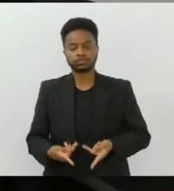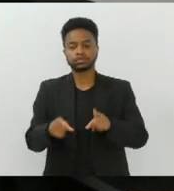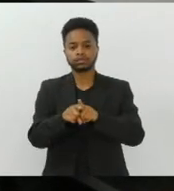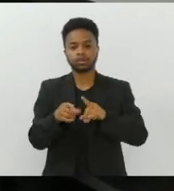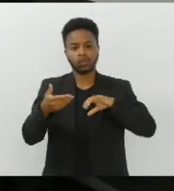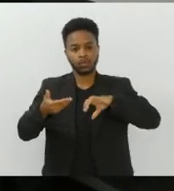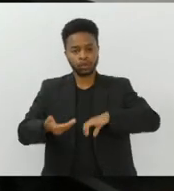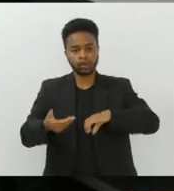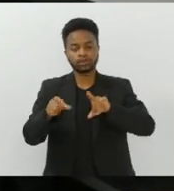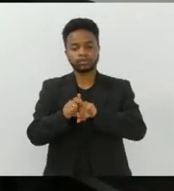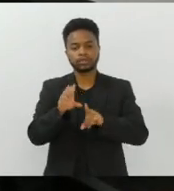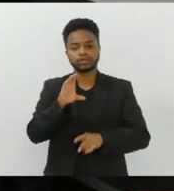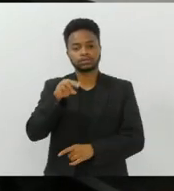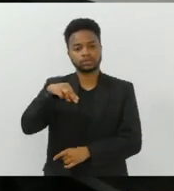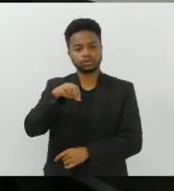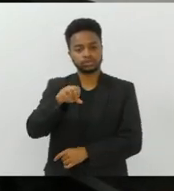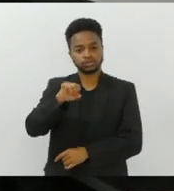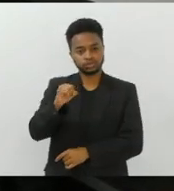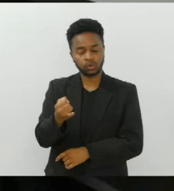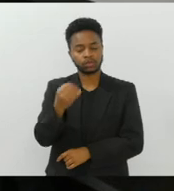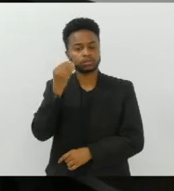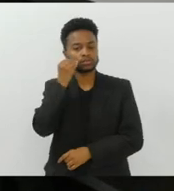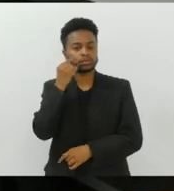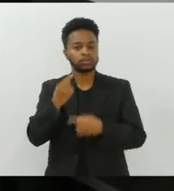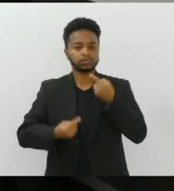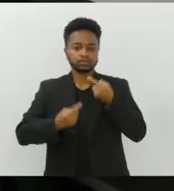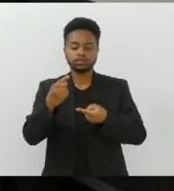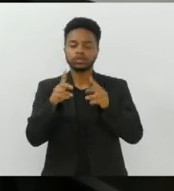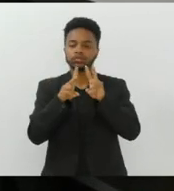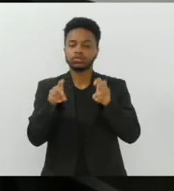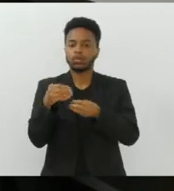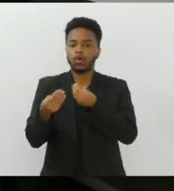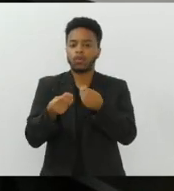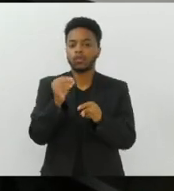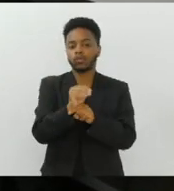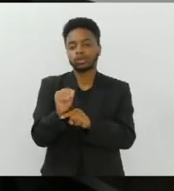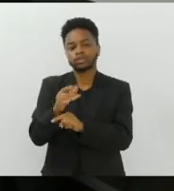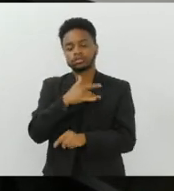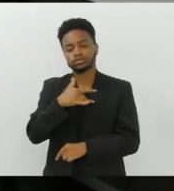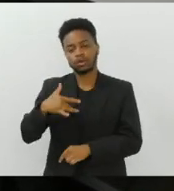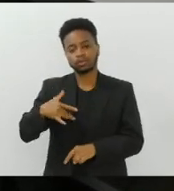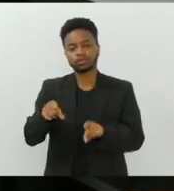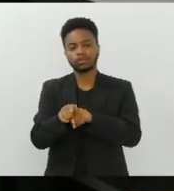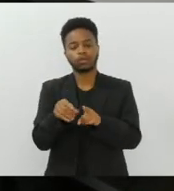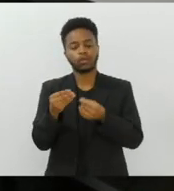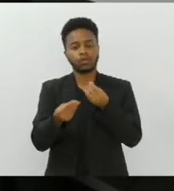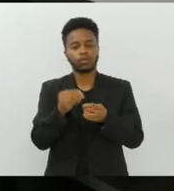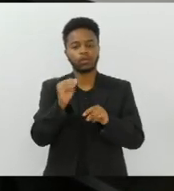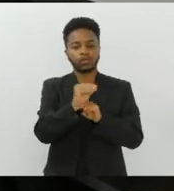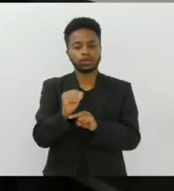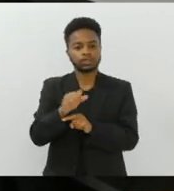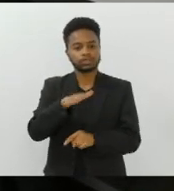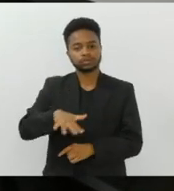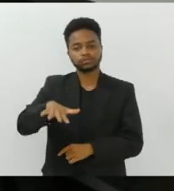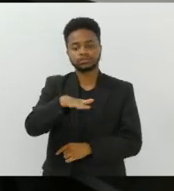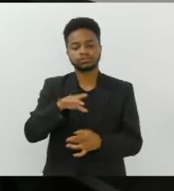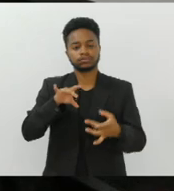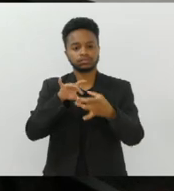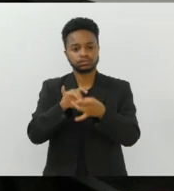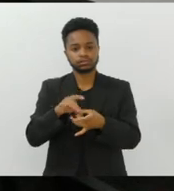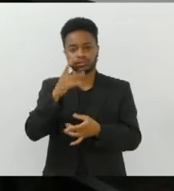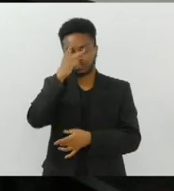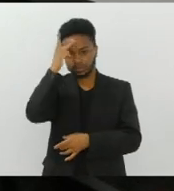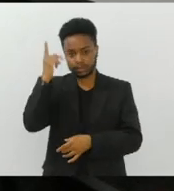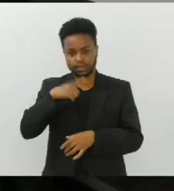debruçar especificamente sobre a questão dos cuidados de saúde e dos cuidados em geral com pessoas